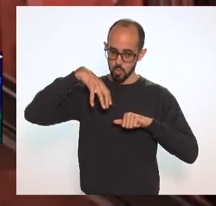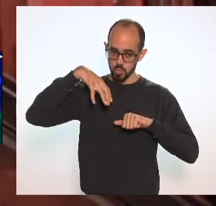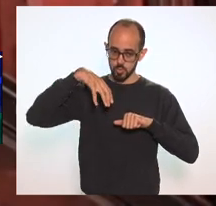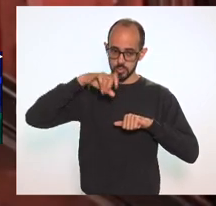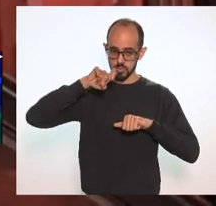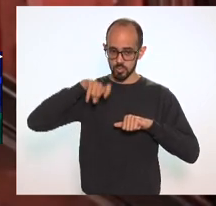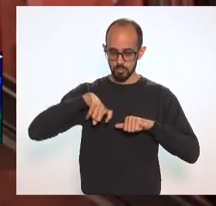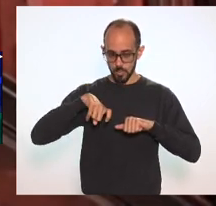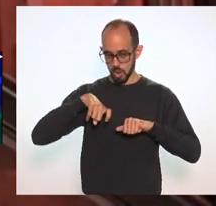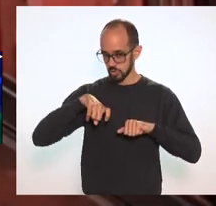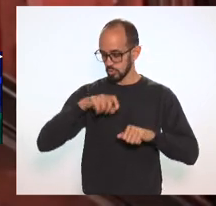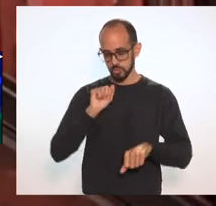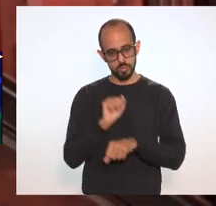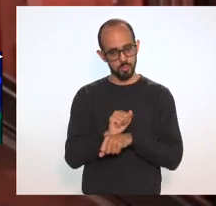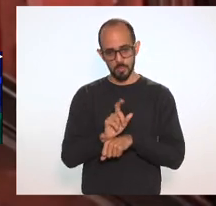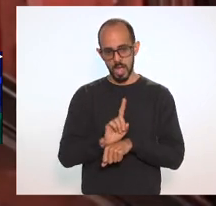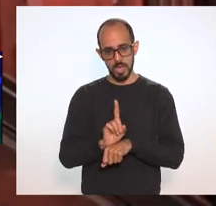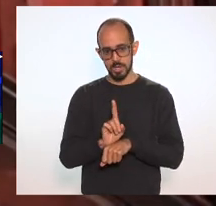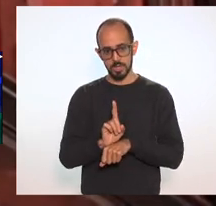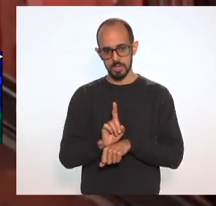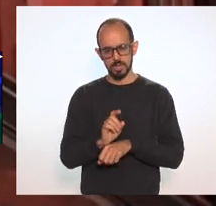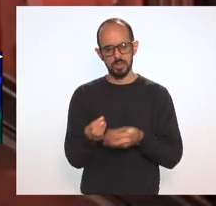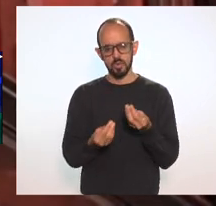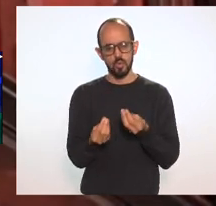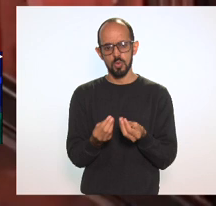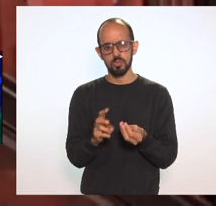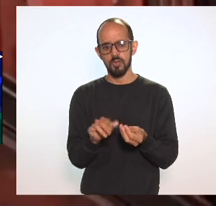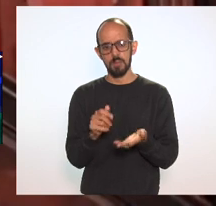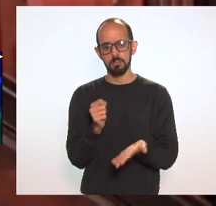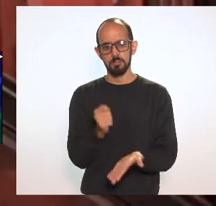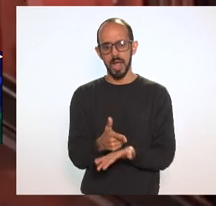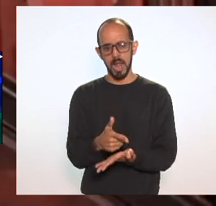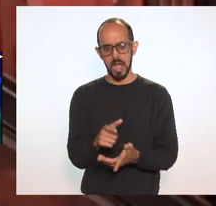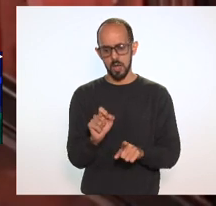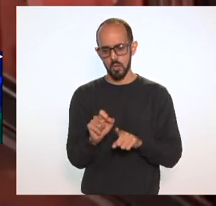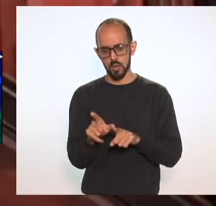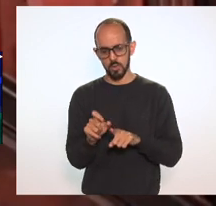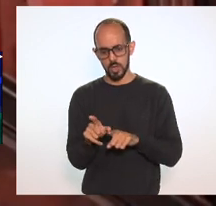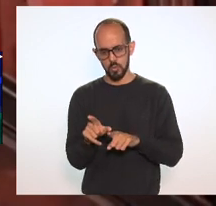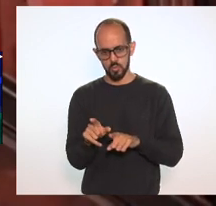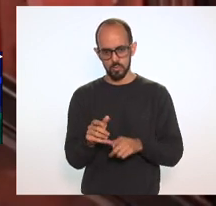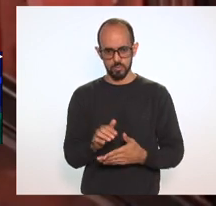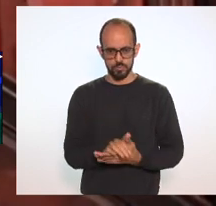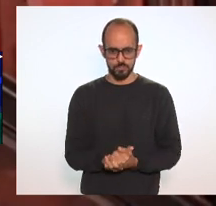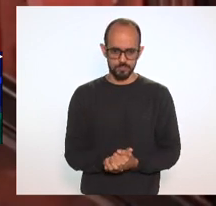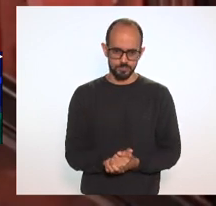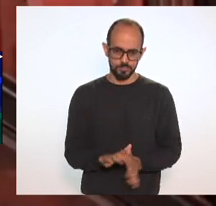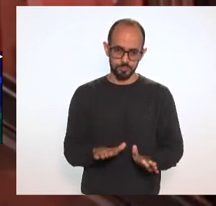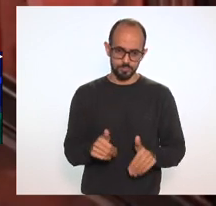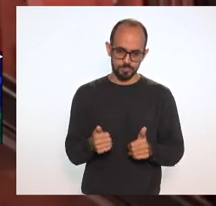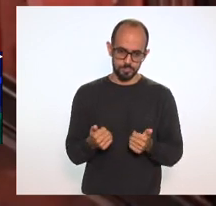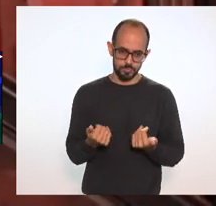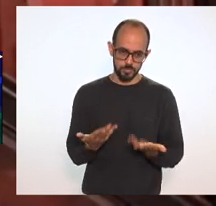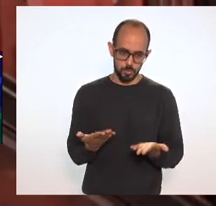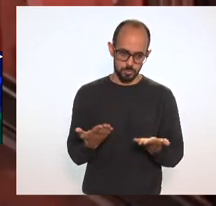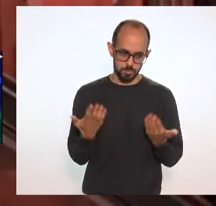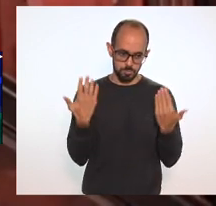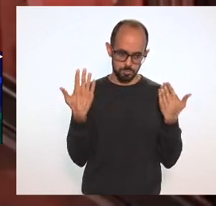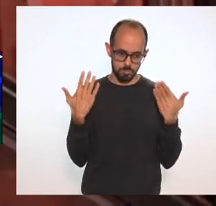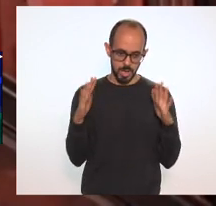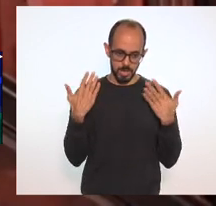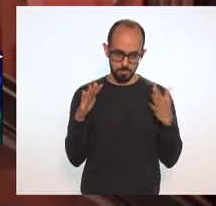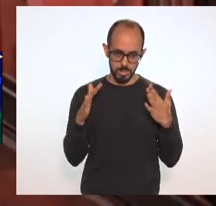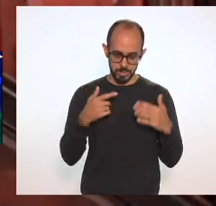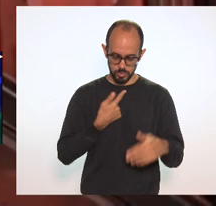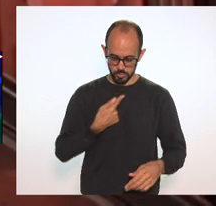aí eu pergunto como que o povo vai pagar isso conta pagar o aluguel bom então eu quero aqui parabenizar o